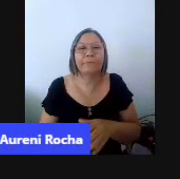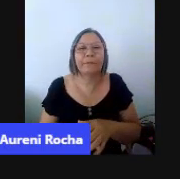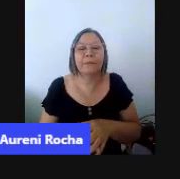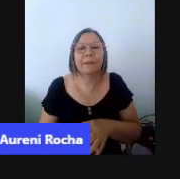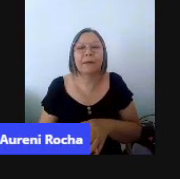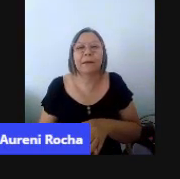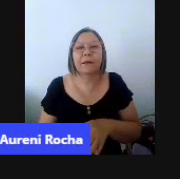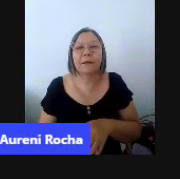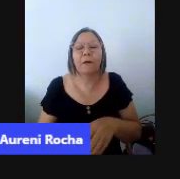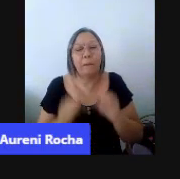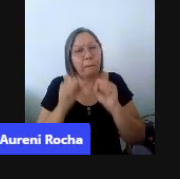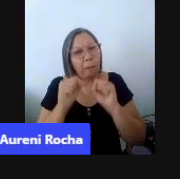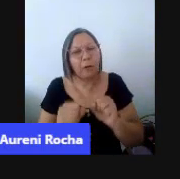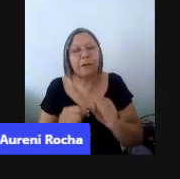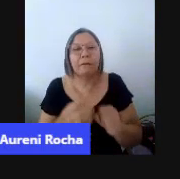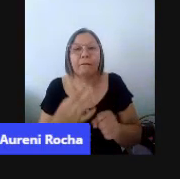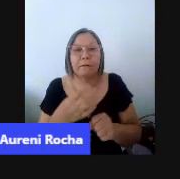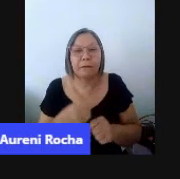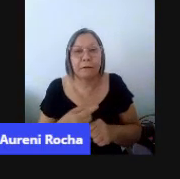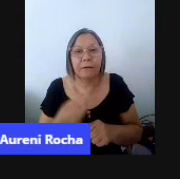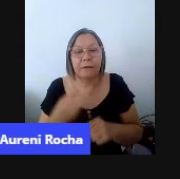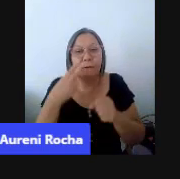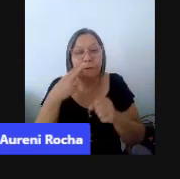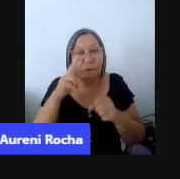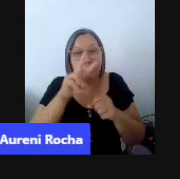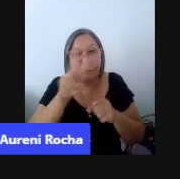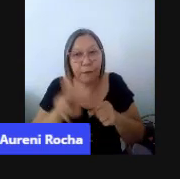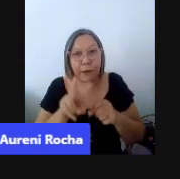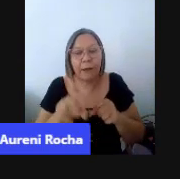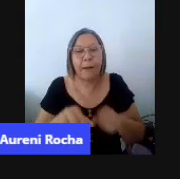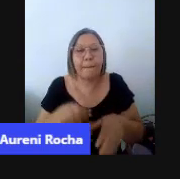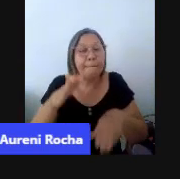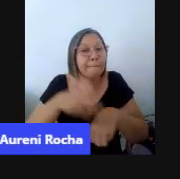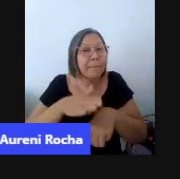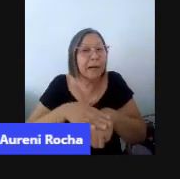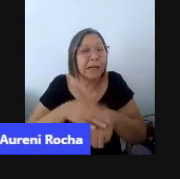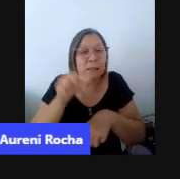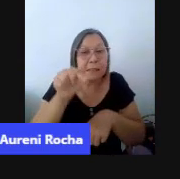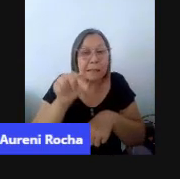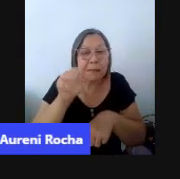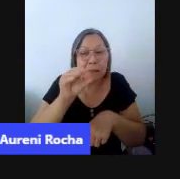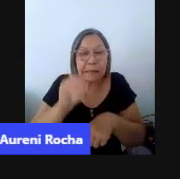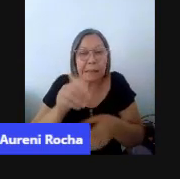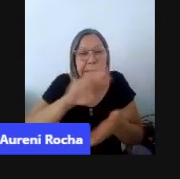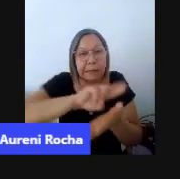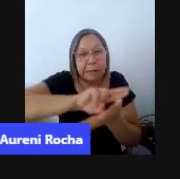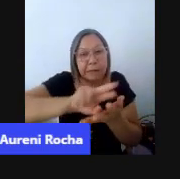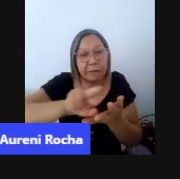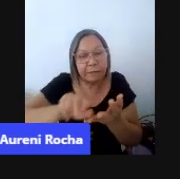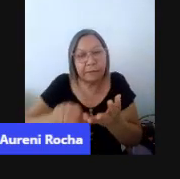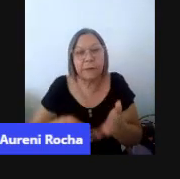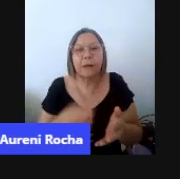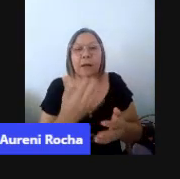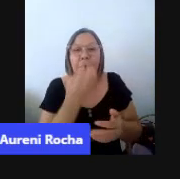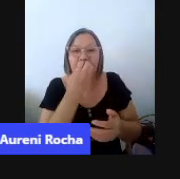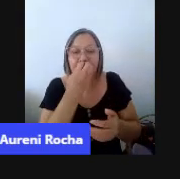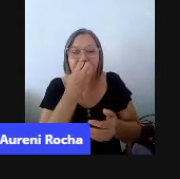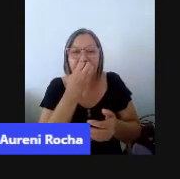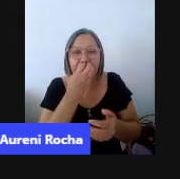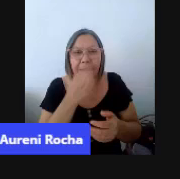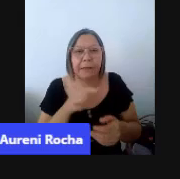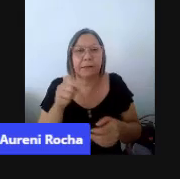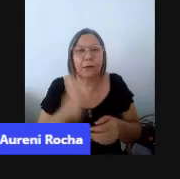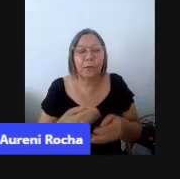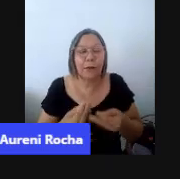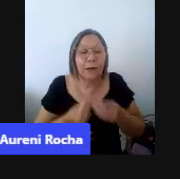vocês podem ver, mas é 70 espécies usam o buraco Tatu Canastra, então o Tatu Canastra, ele dá casa para os